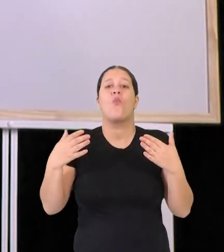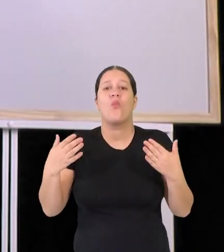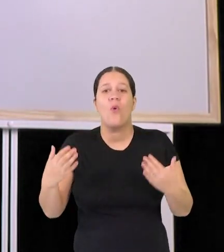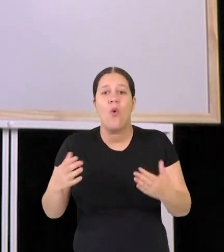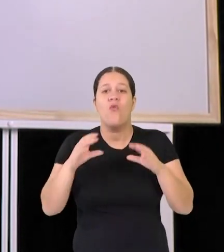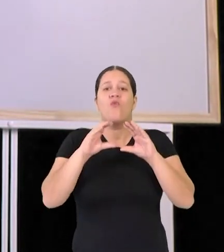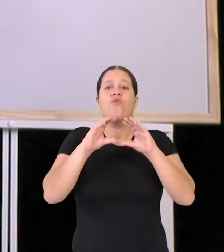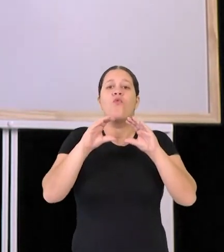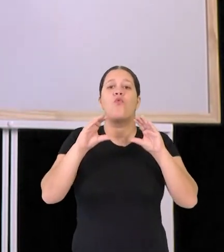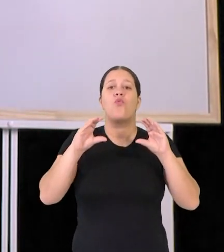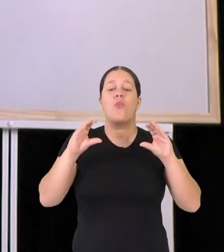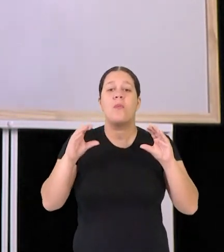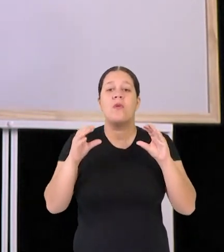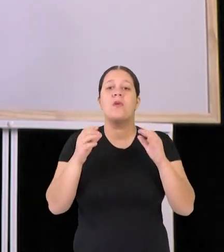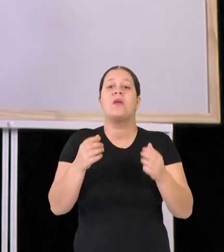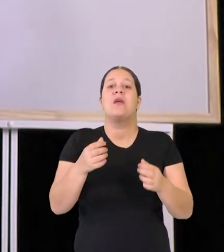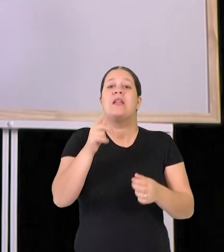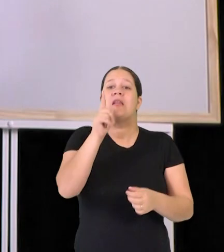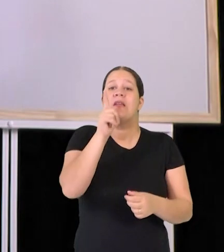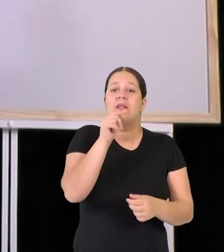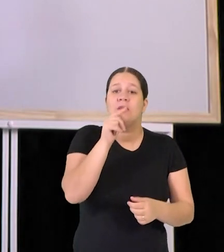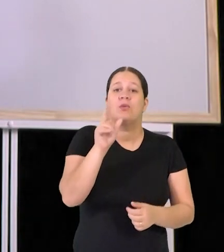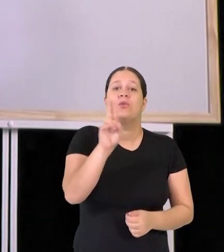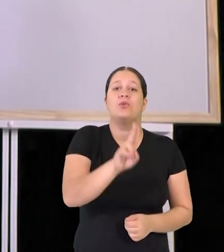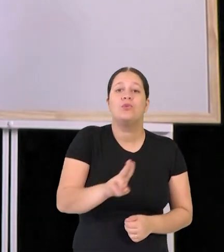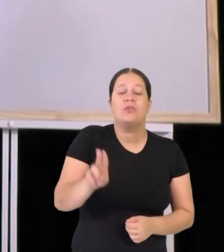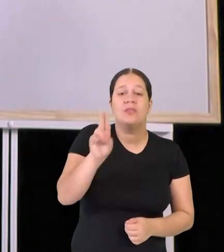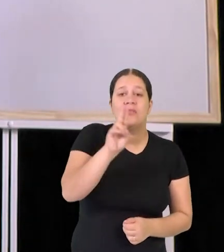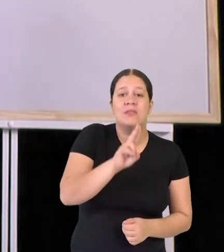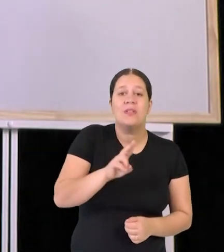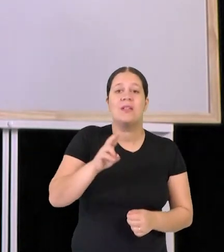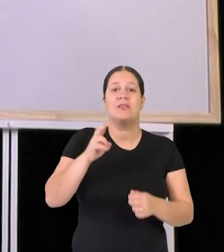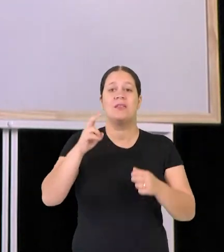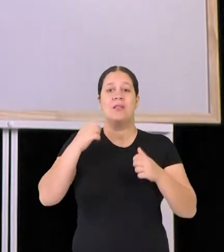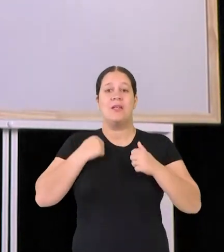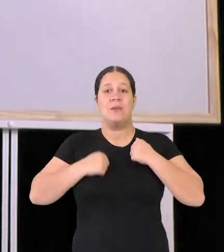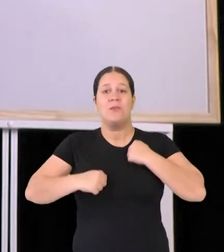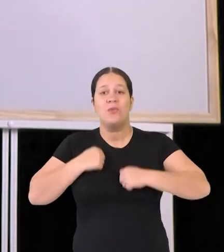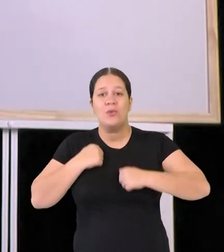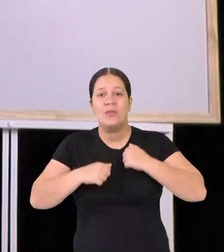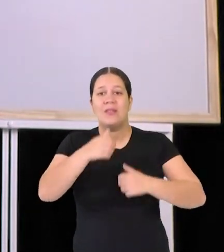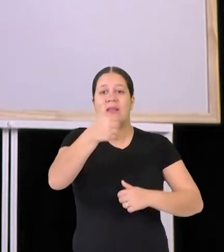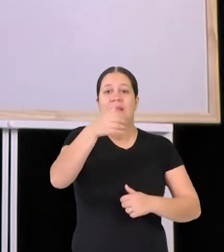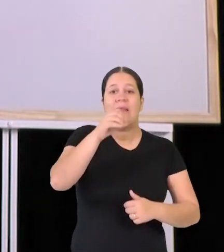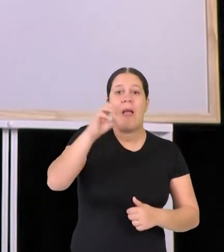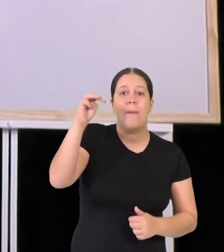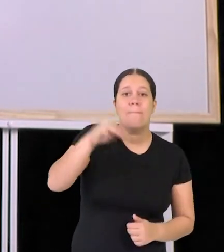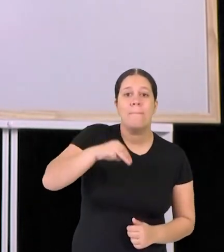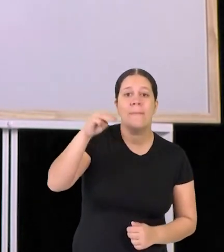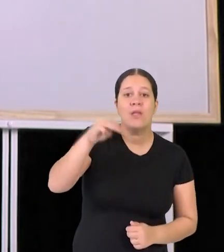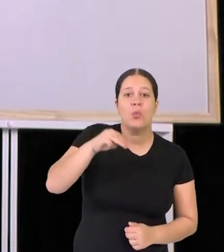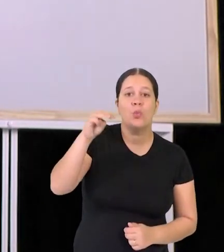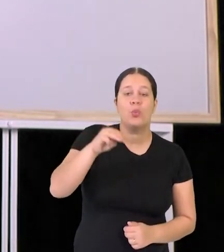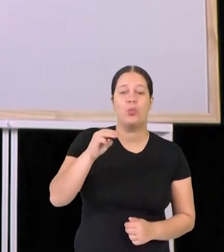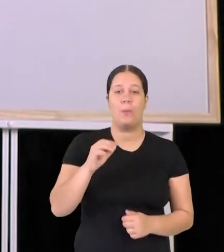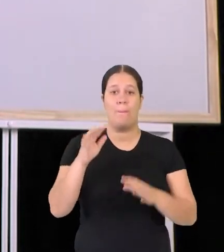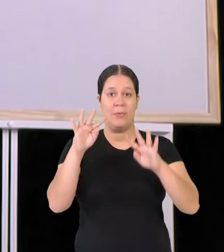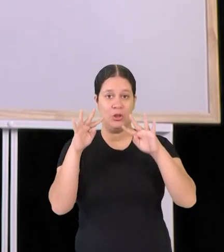em litros aproximado de água utilizada num banho de 10 minutos? Presta atenção no